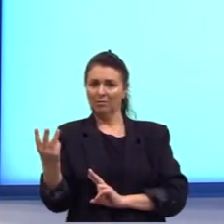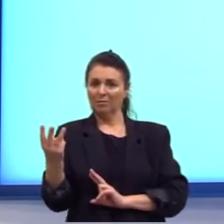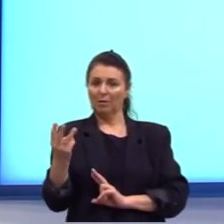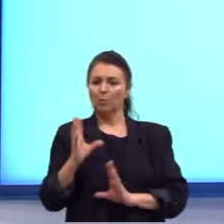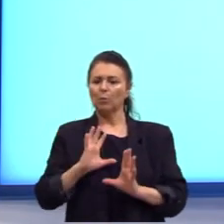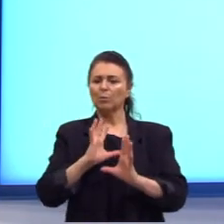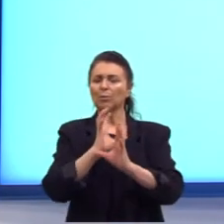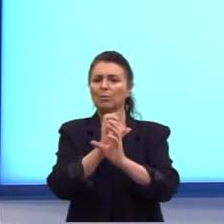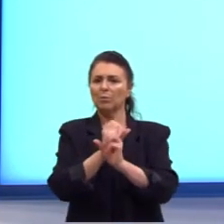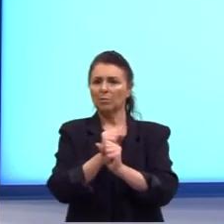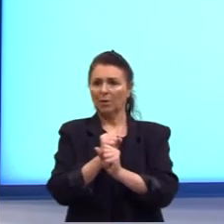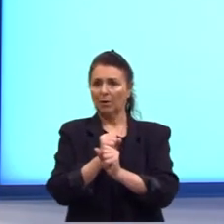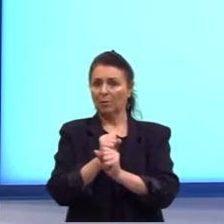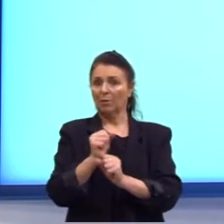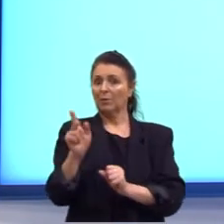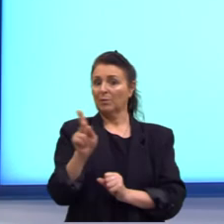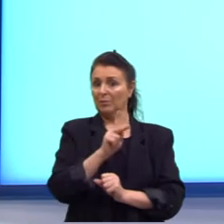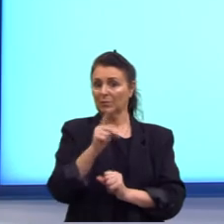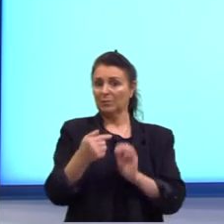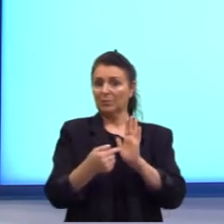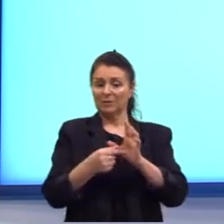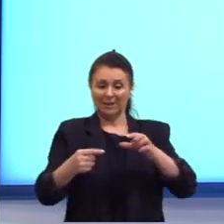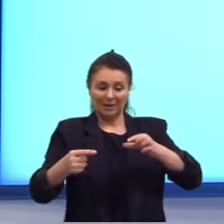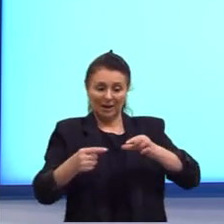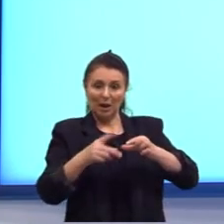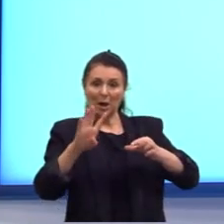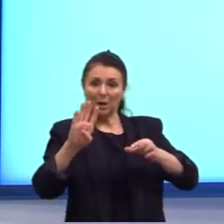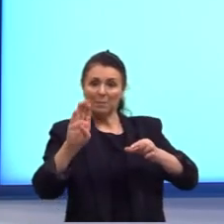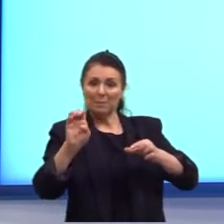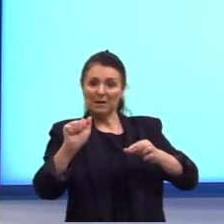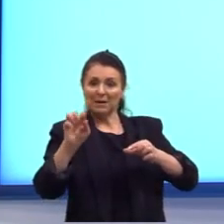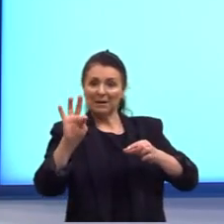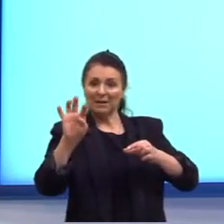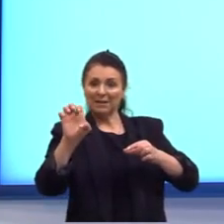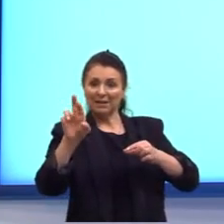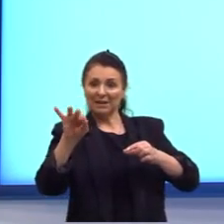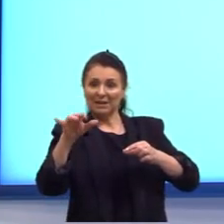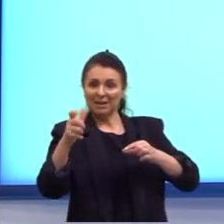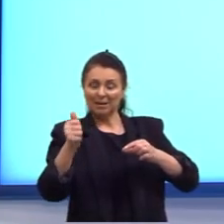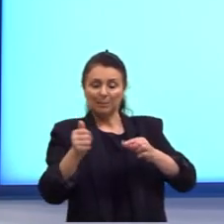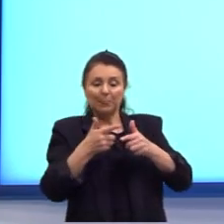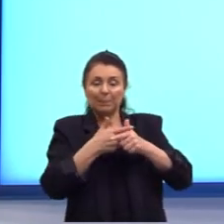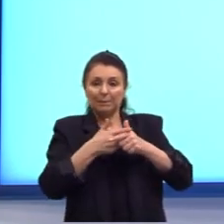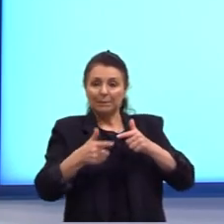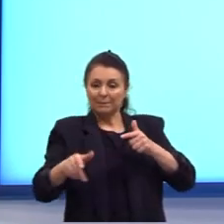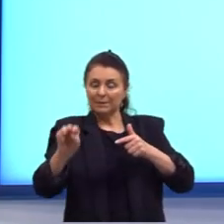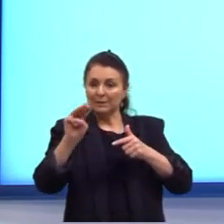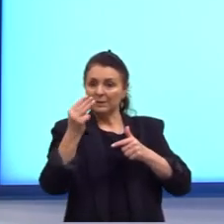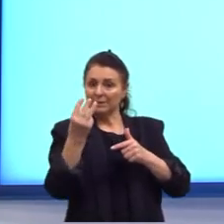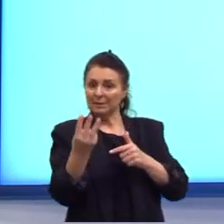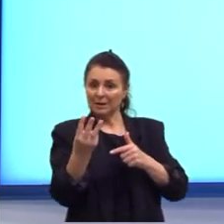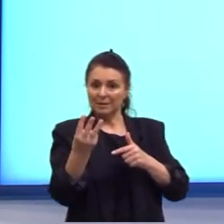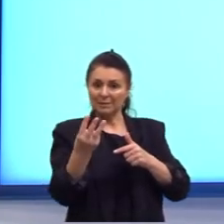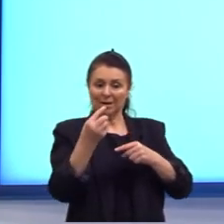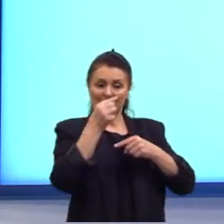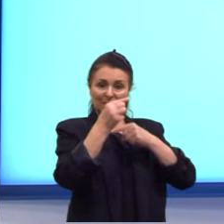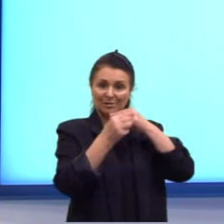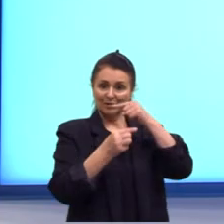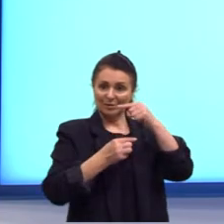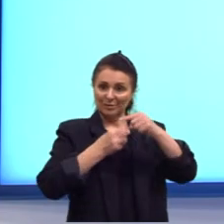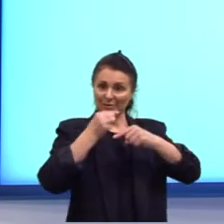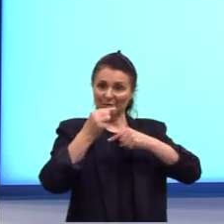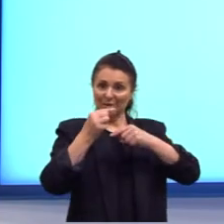total que é essa que tá aqui que a da bateria ela vai então se dividir Entre esses três vezes dores